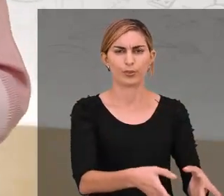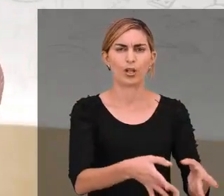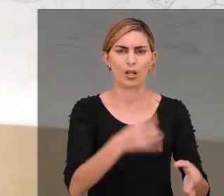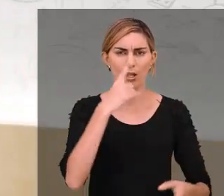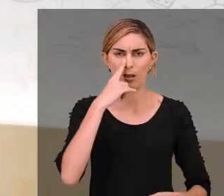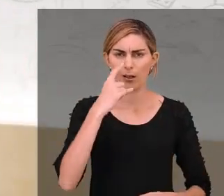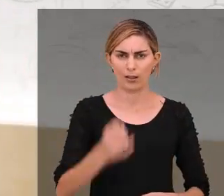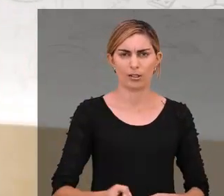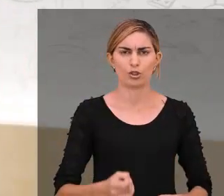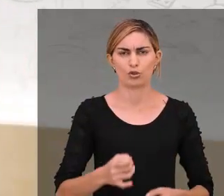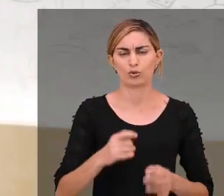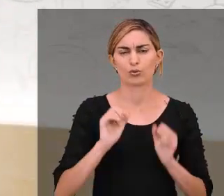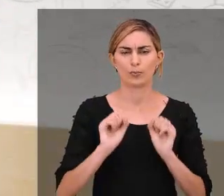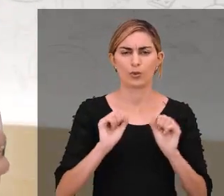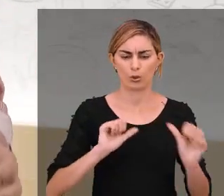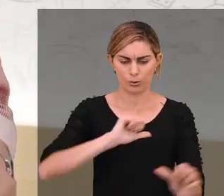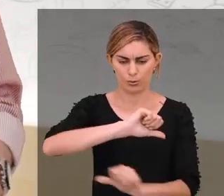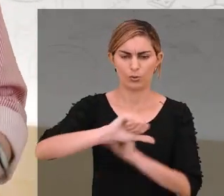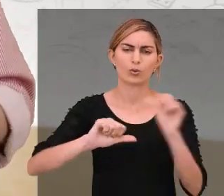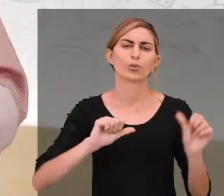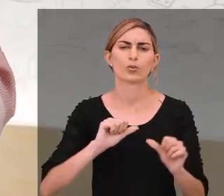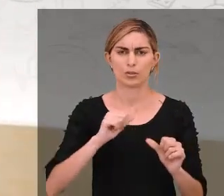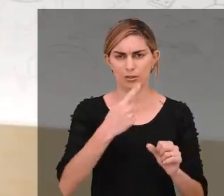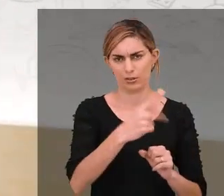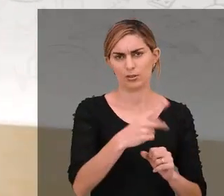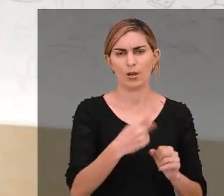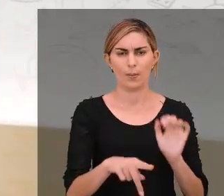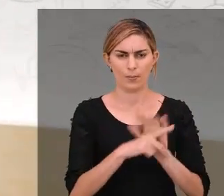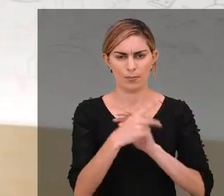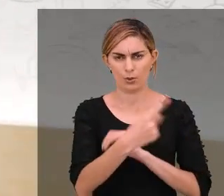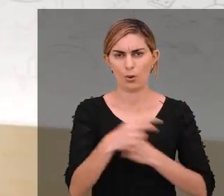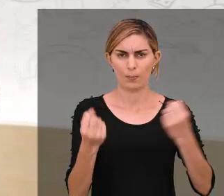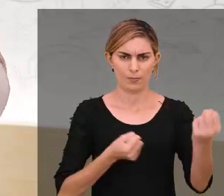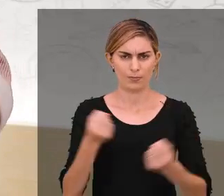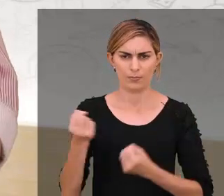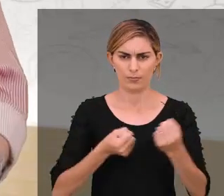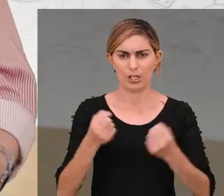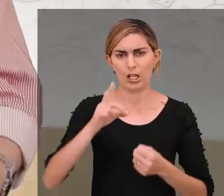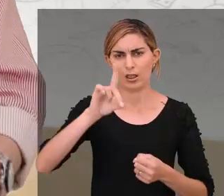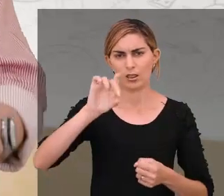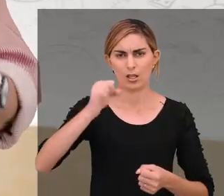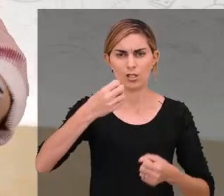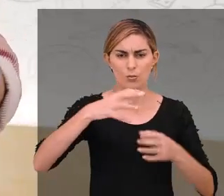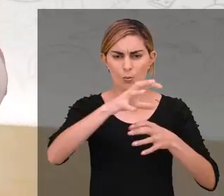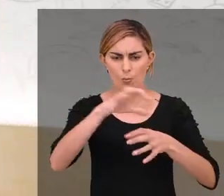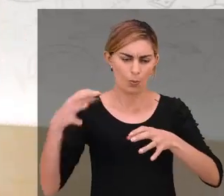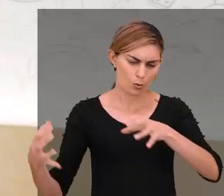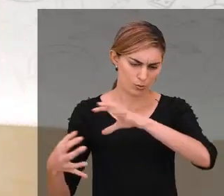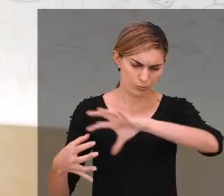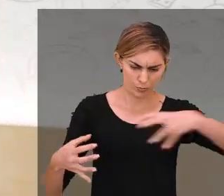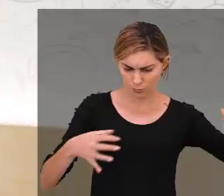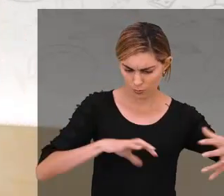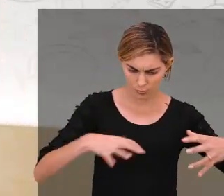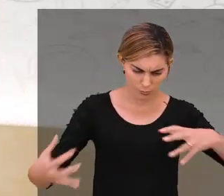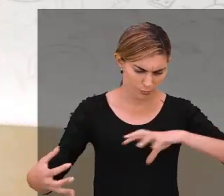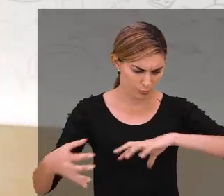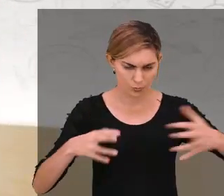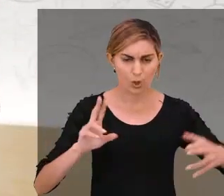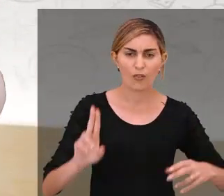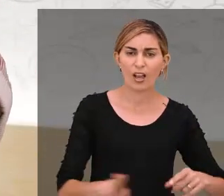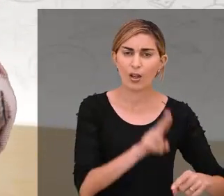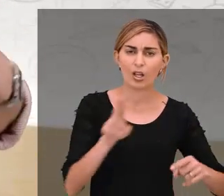pode se transformar, vamos dizer assim, nesse caso específico do automóvel, em desmonte. Do desmonte, a gente